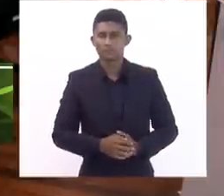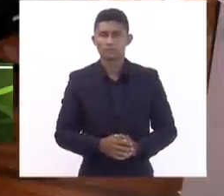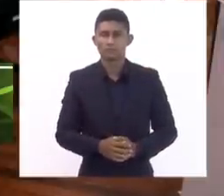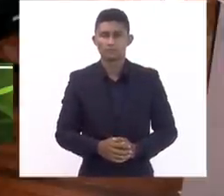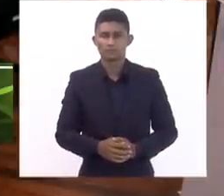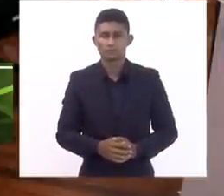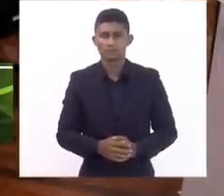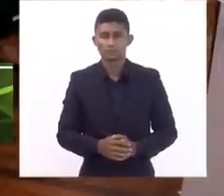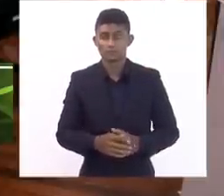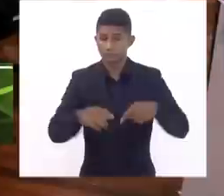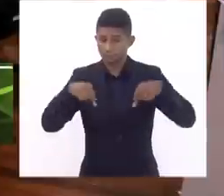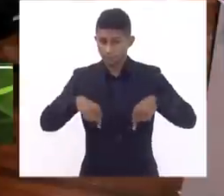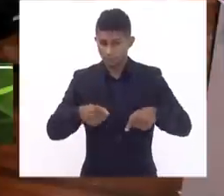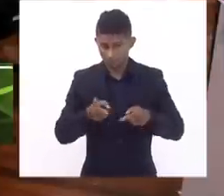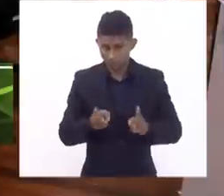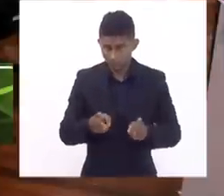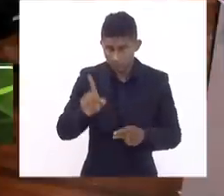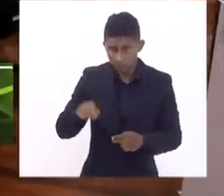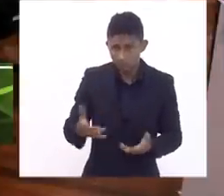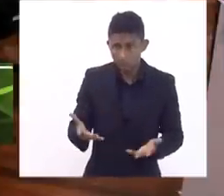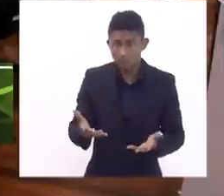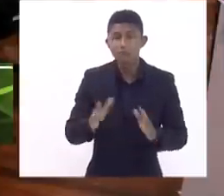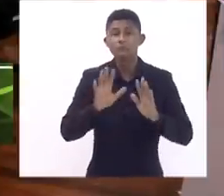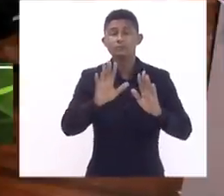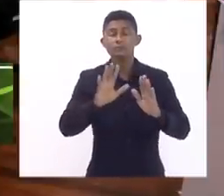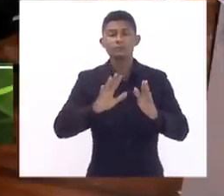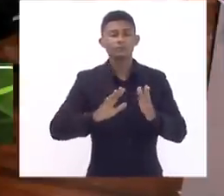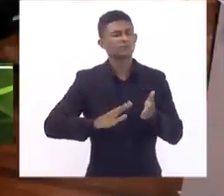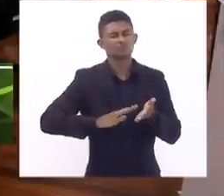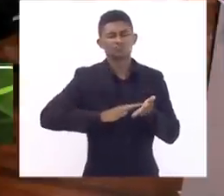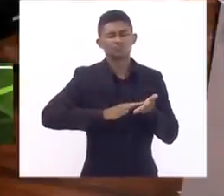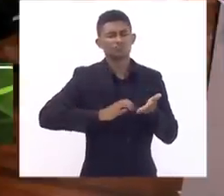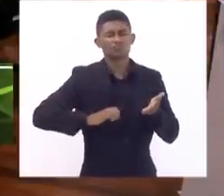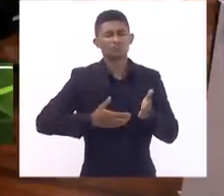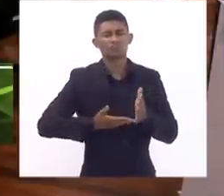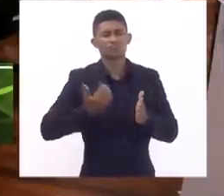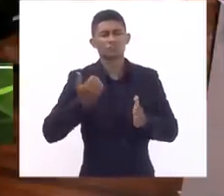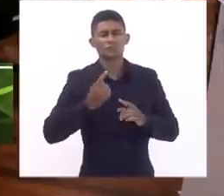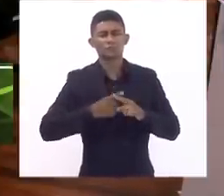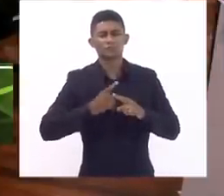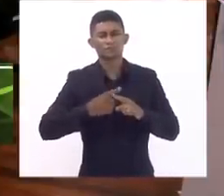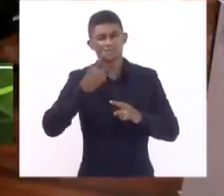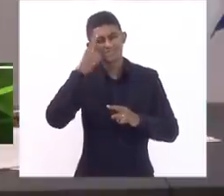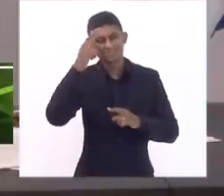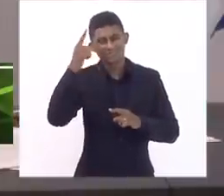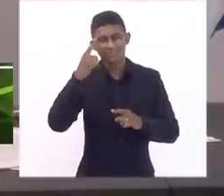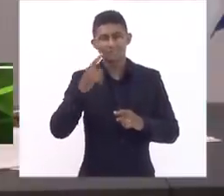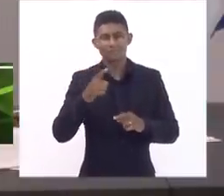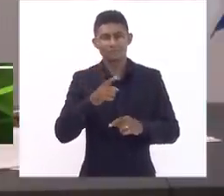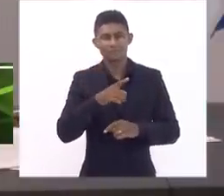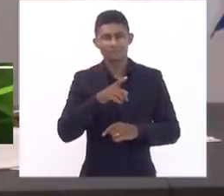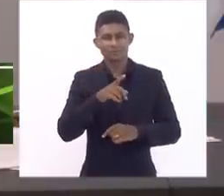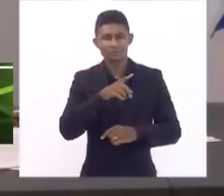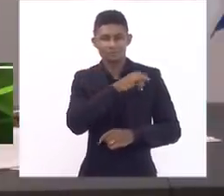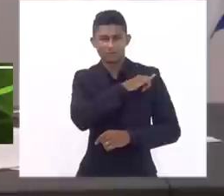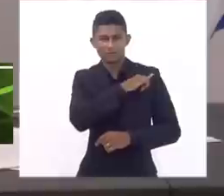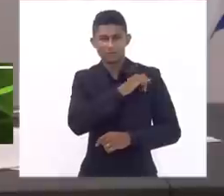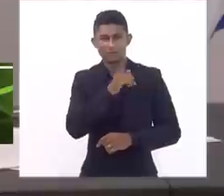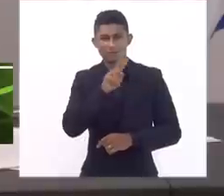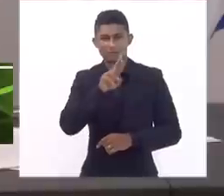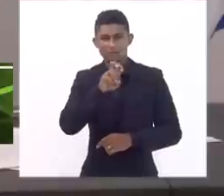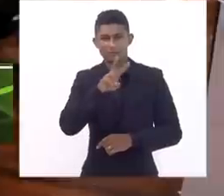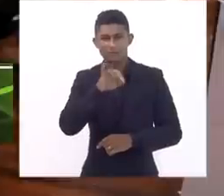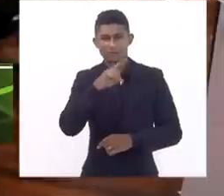13. Então, aqui é manter, né? Mas a gente retira para ficar no mesmo acordo do Rio Providência e dos técnicos lá dos